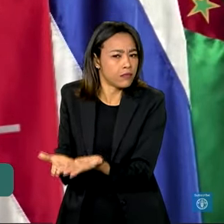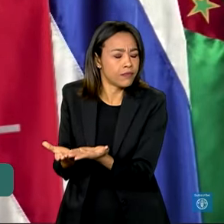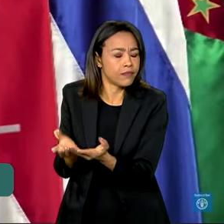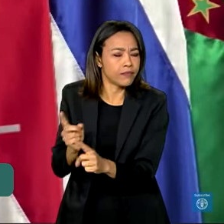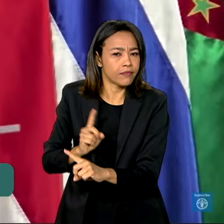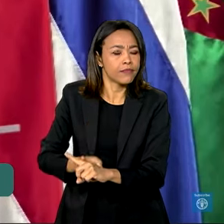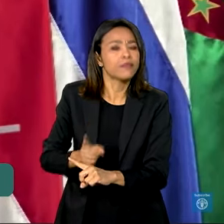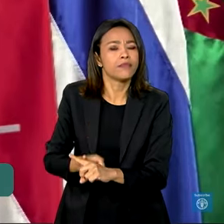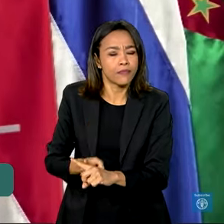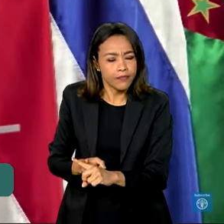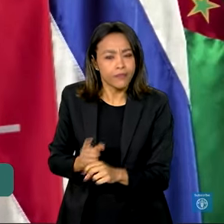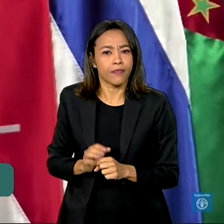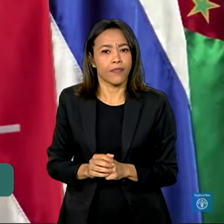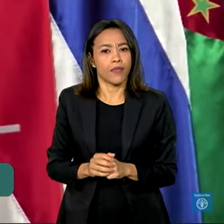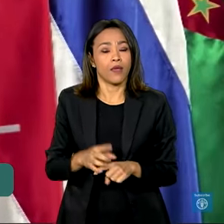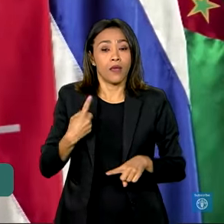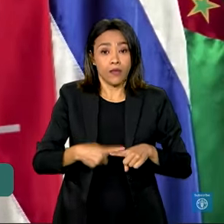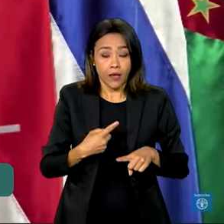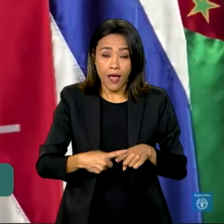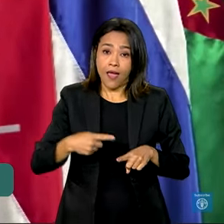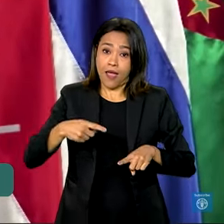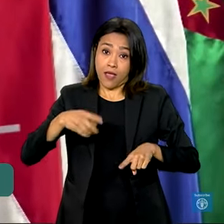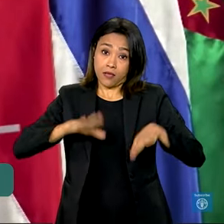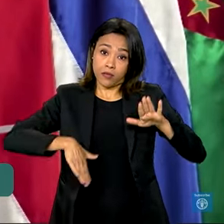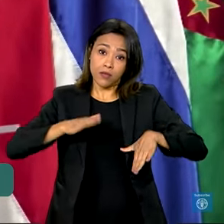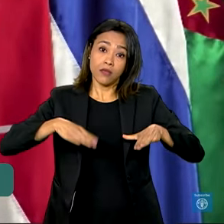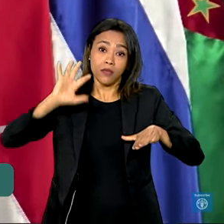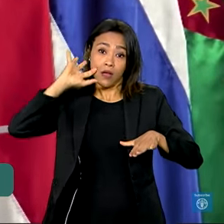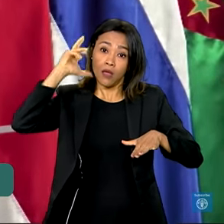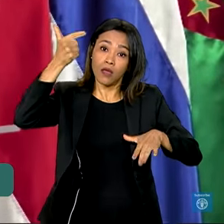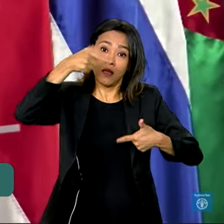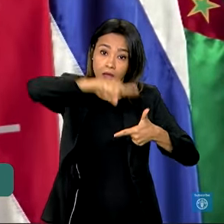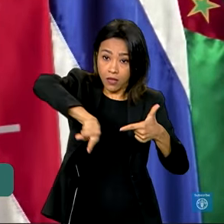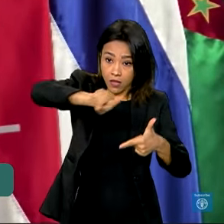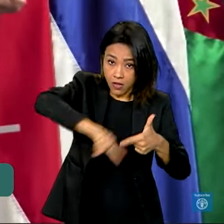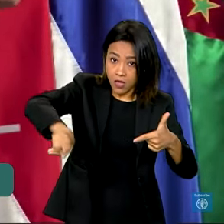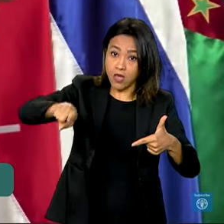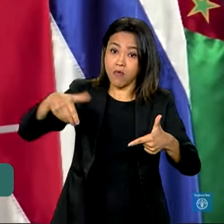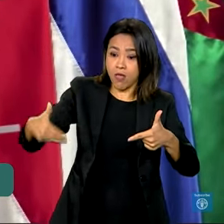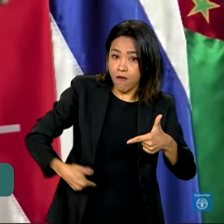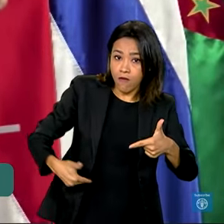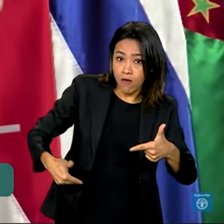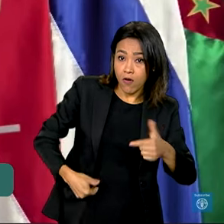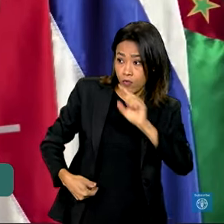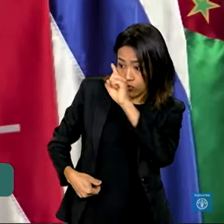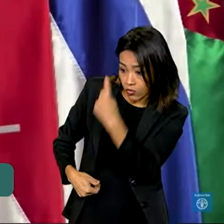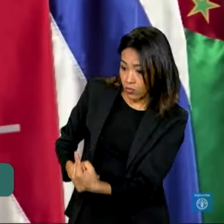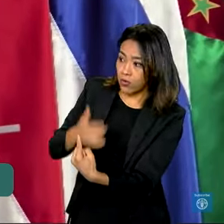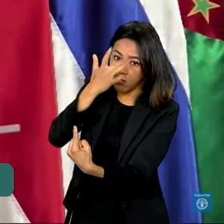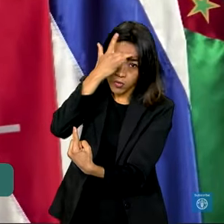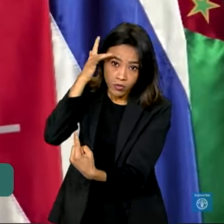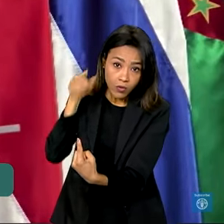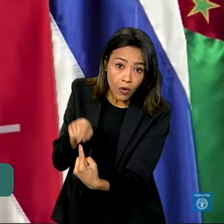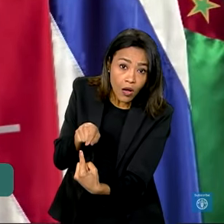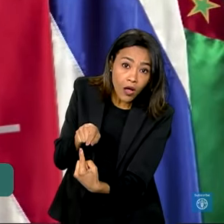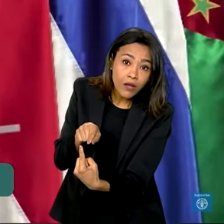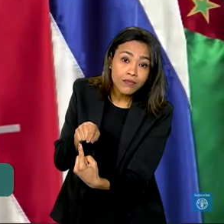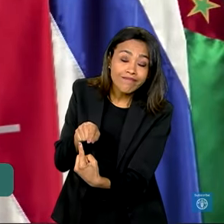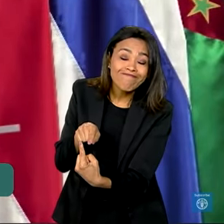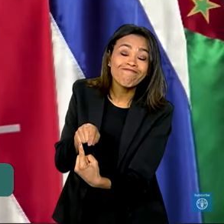Porque muitas vezes, para resolver o problema da fome de uma pessoa,